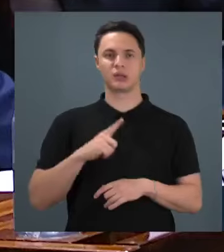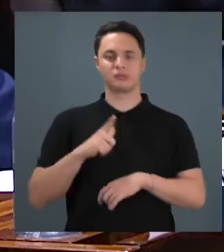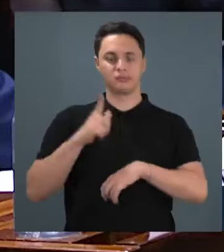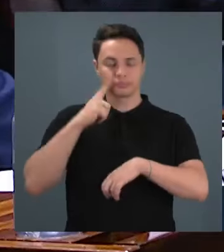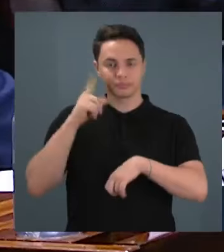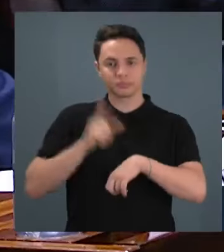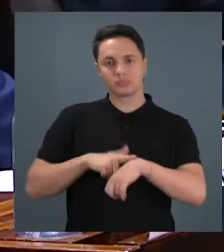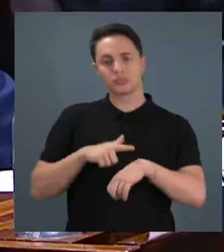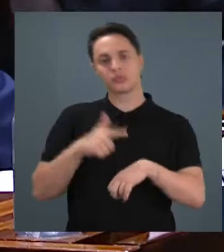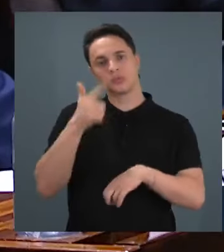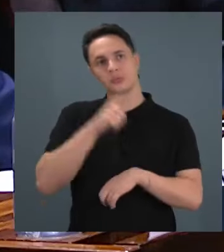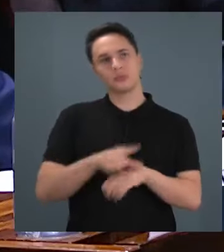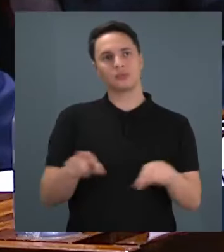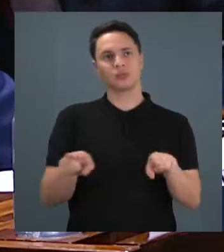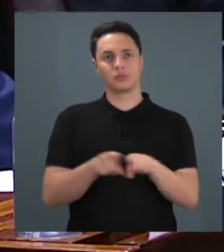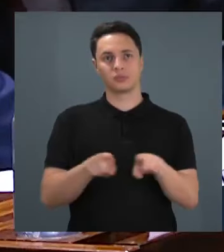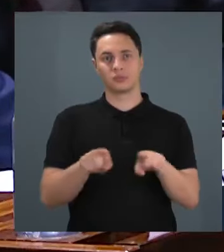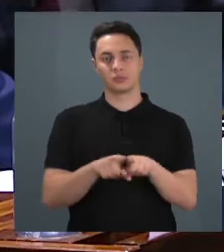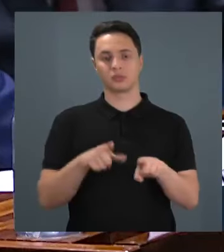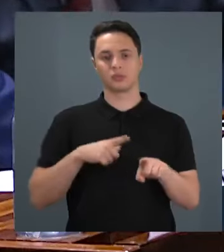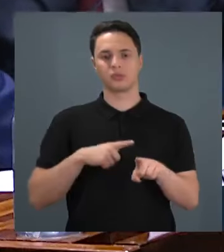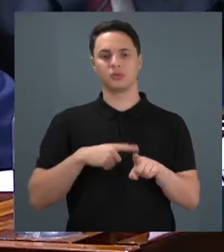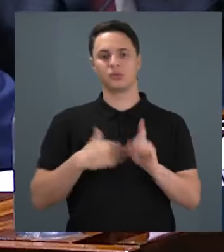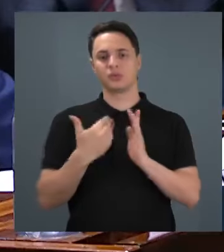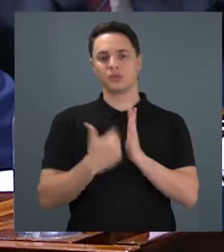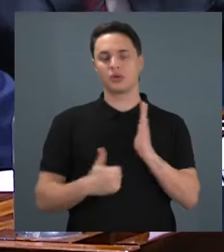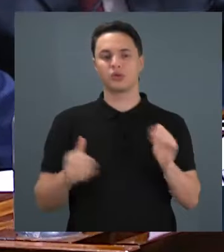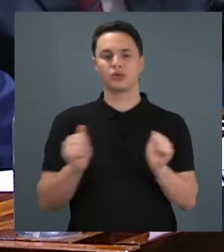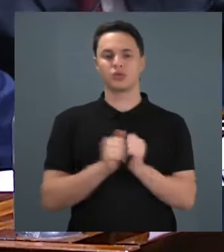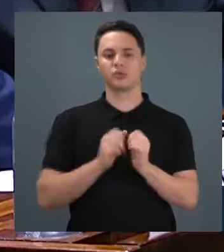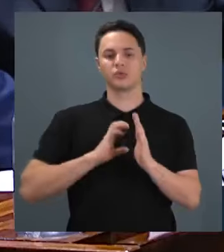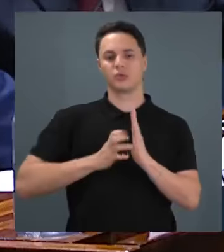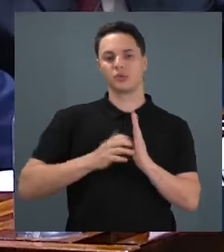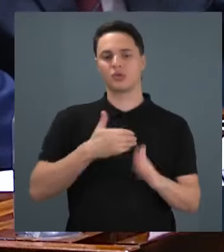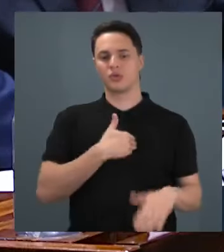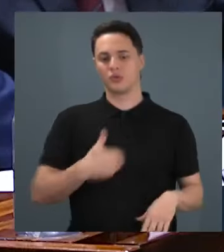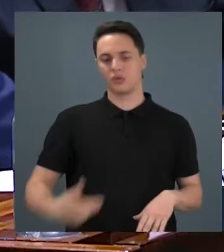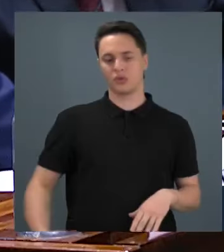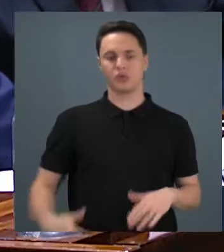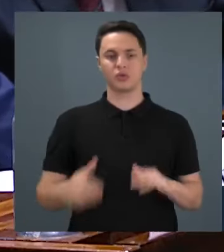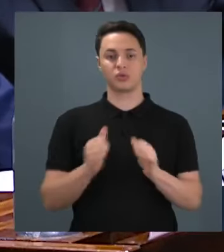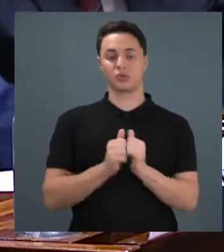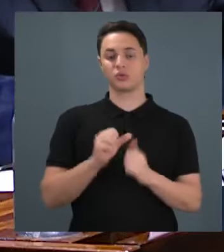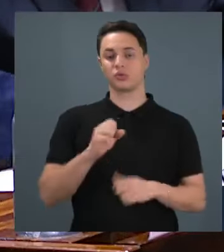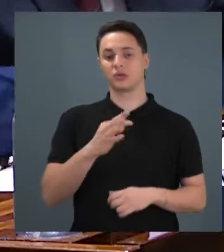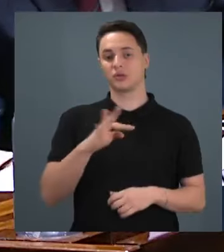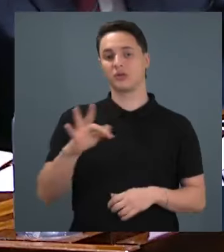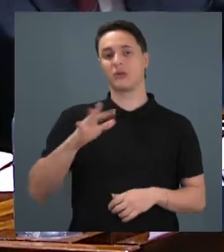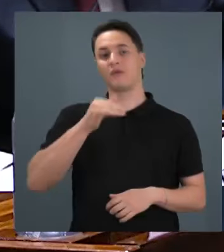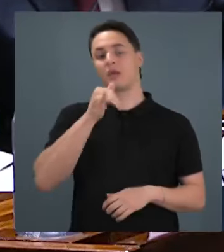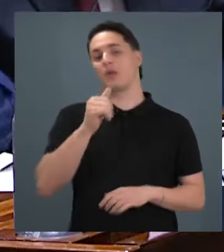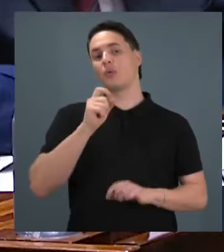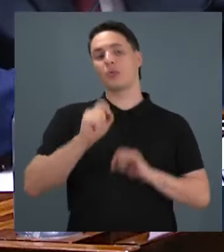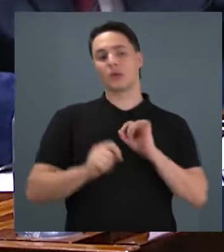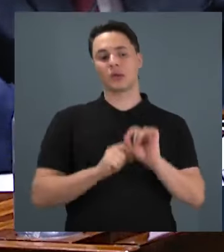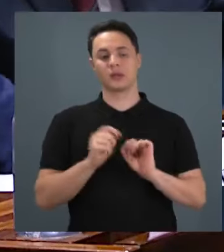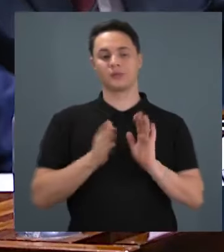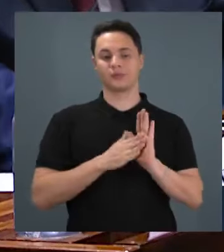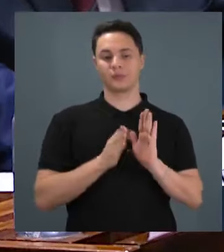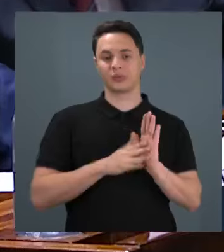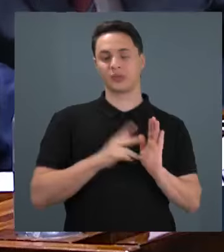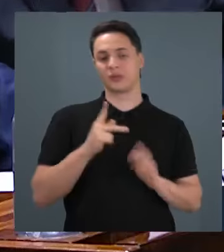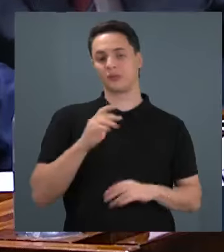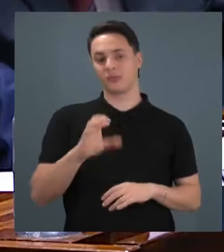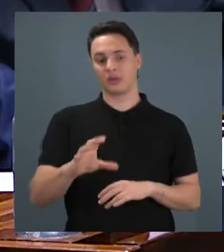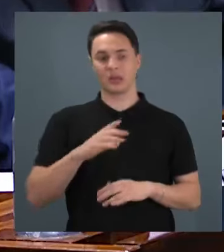inédito, litigar junto com um partido político, junto ao Supremo Tribunal Federal, para dizer que a PEC aprovada